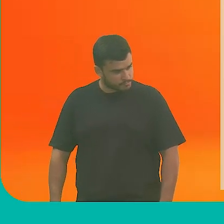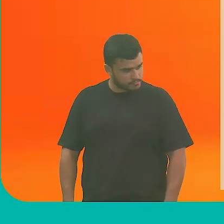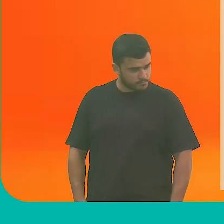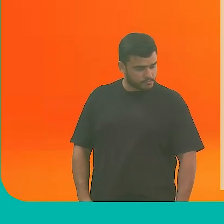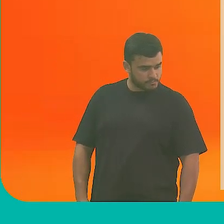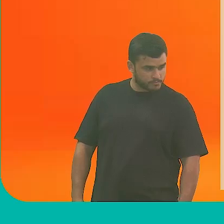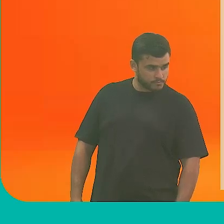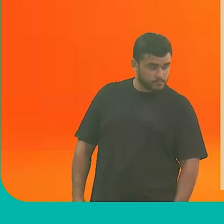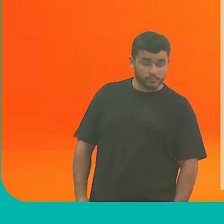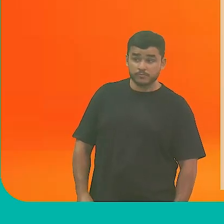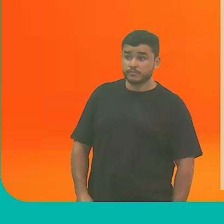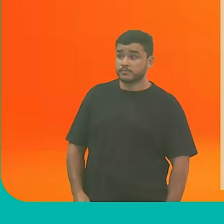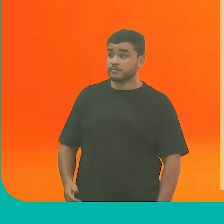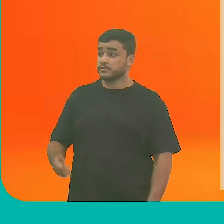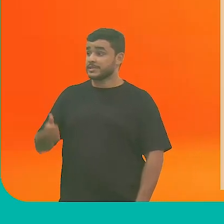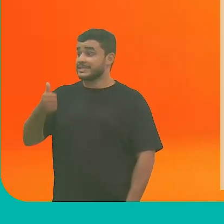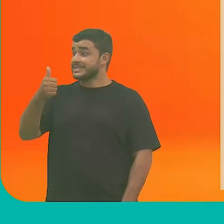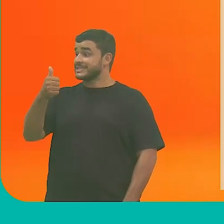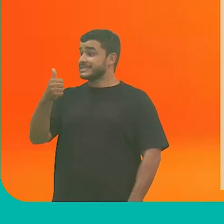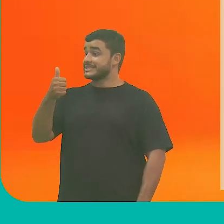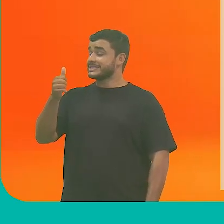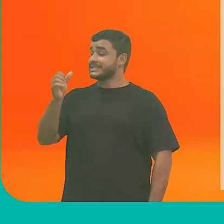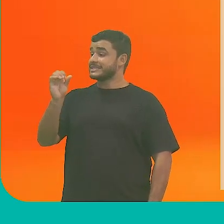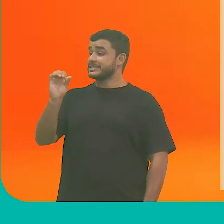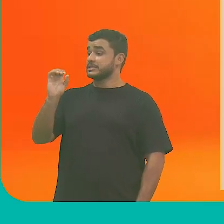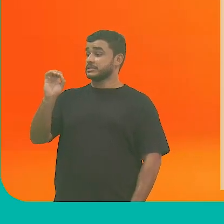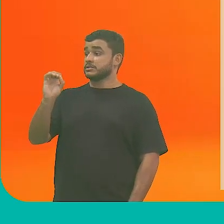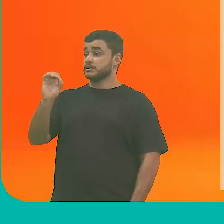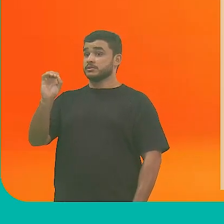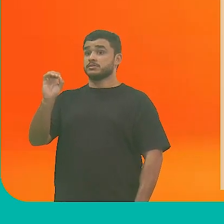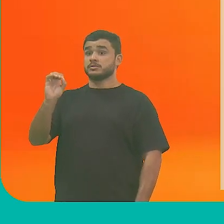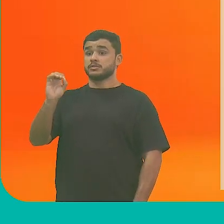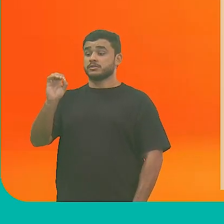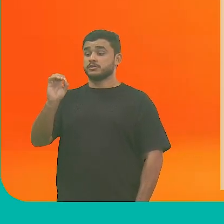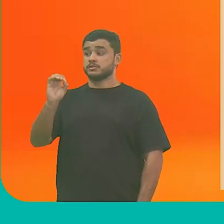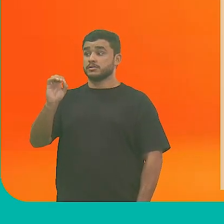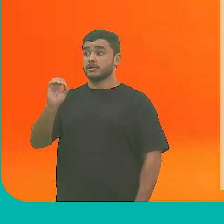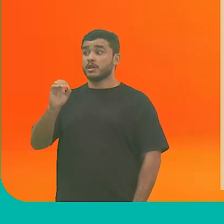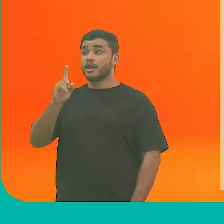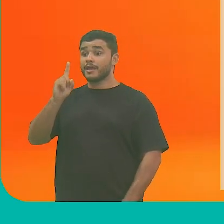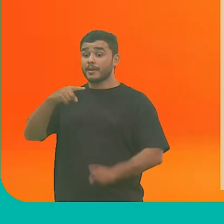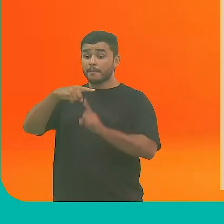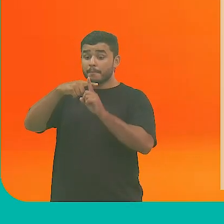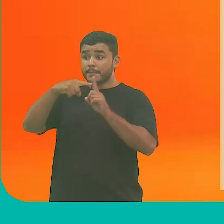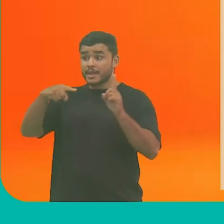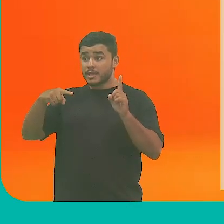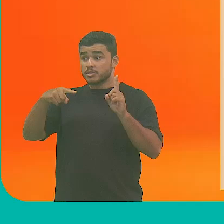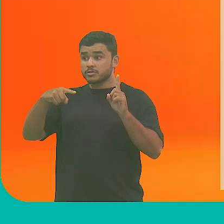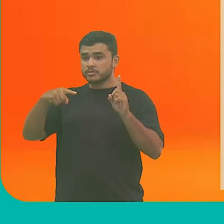São 160 viagens, não são? Mediana, gente, significa